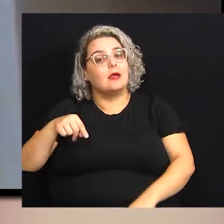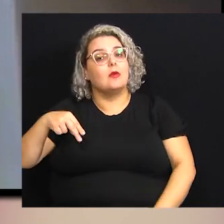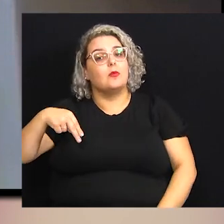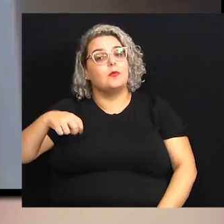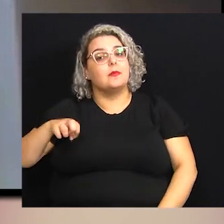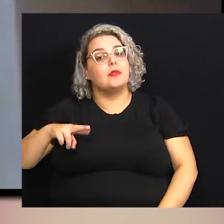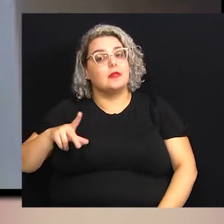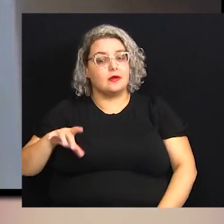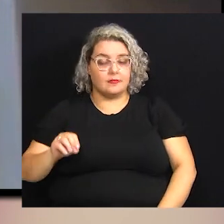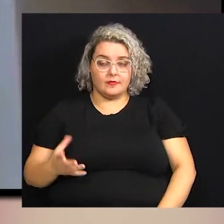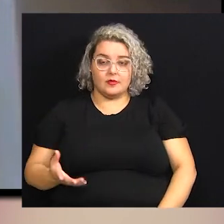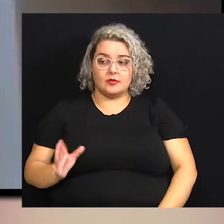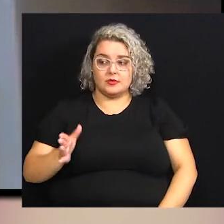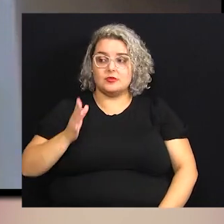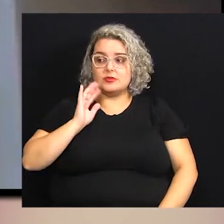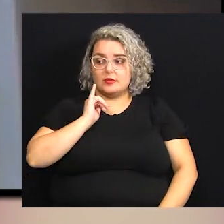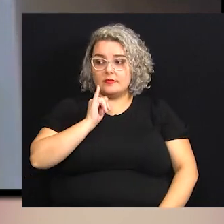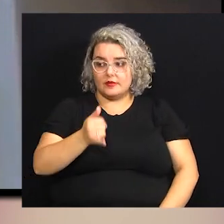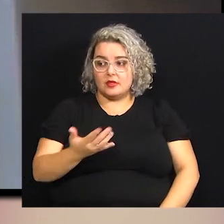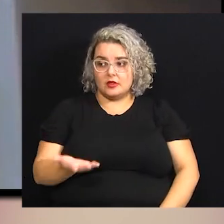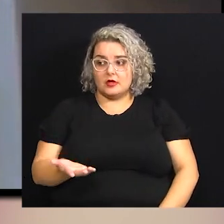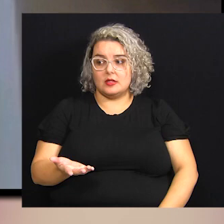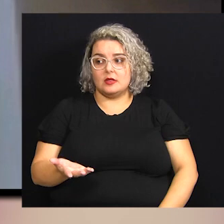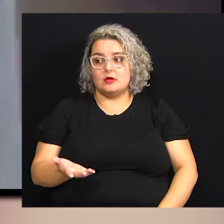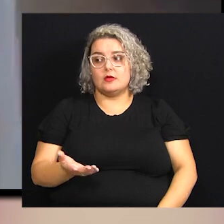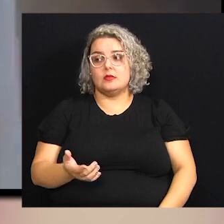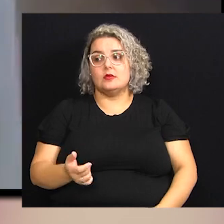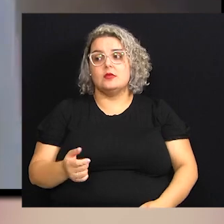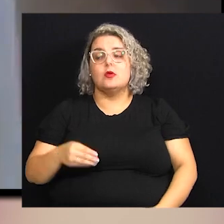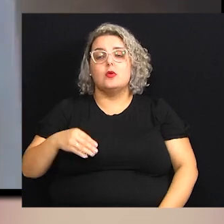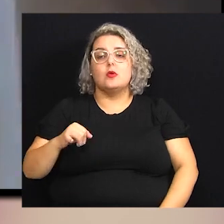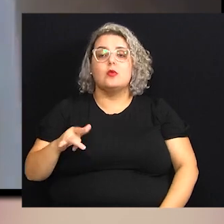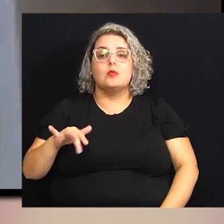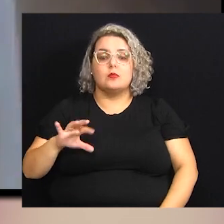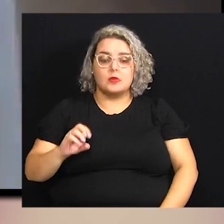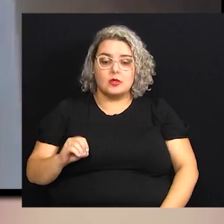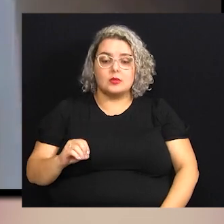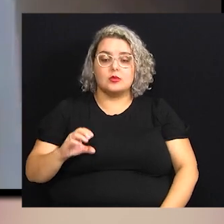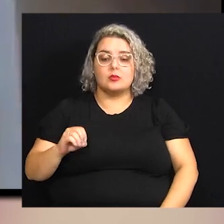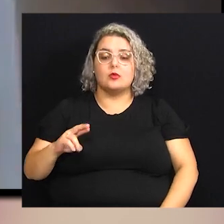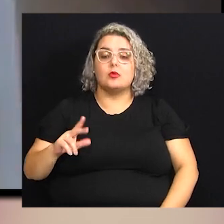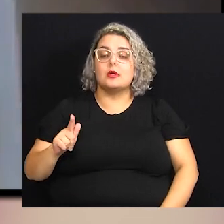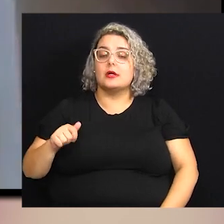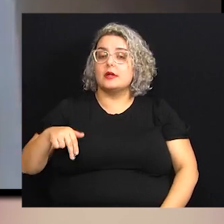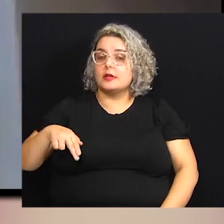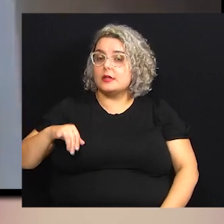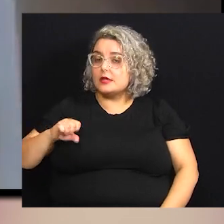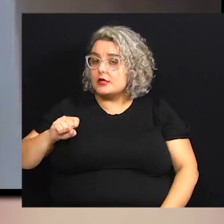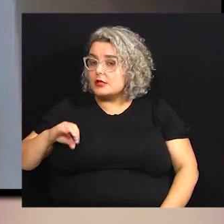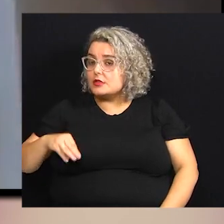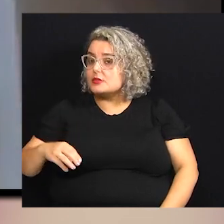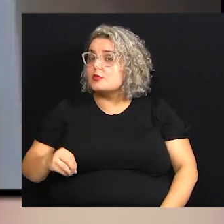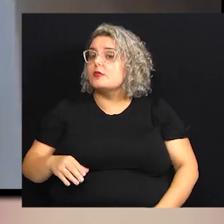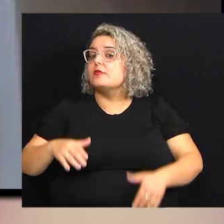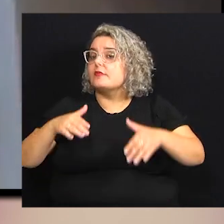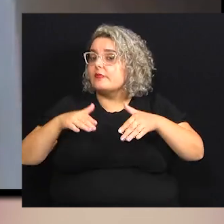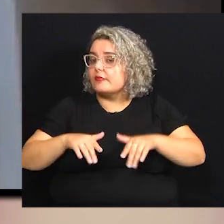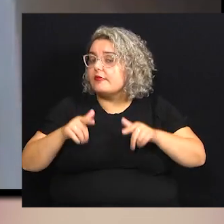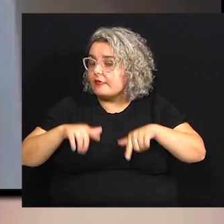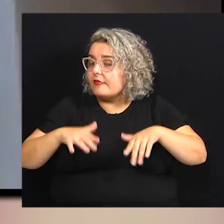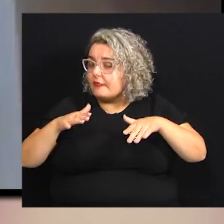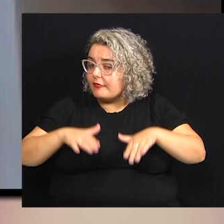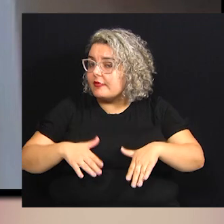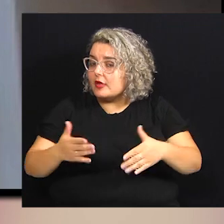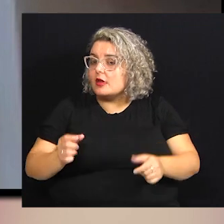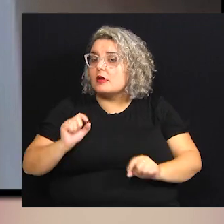Que a gente tinha comentado onde esse micro-organismo fica. E quando ele acomete um